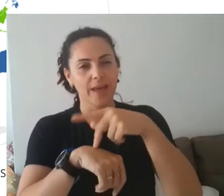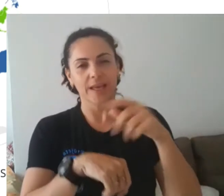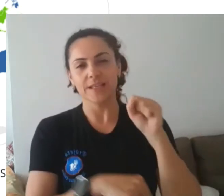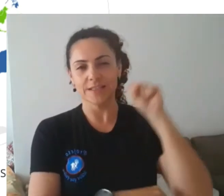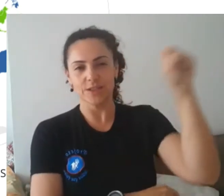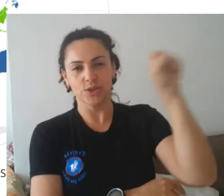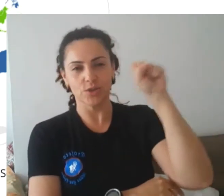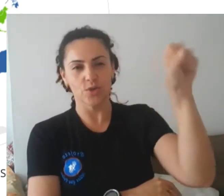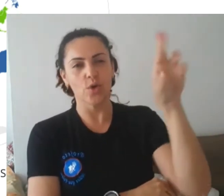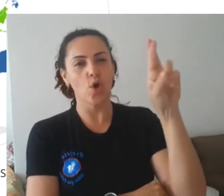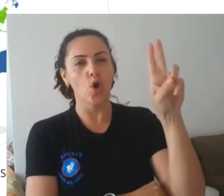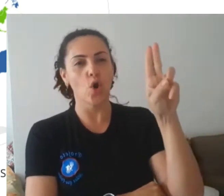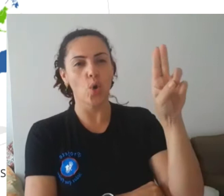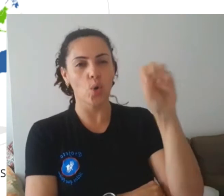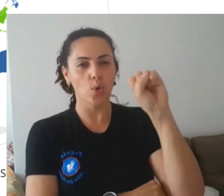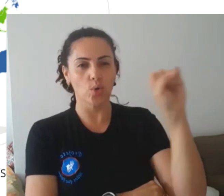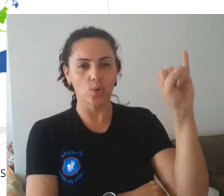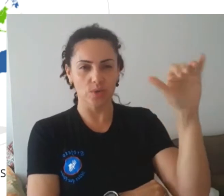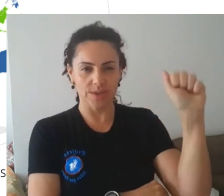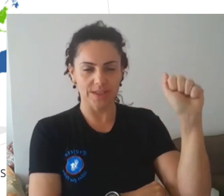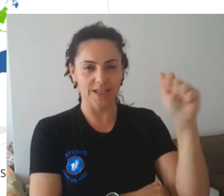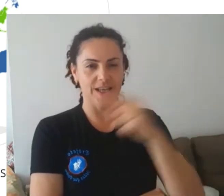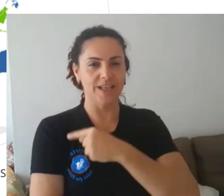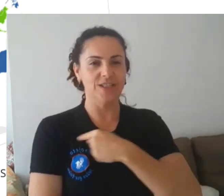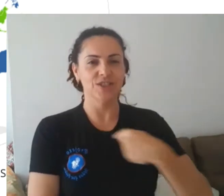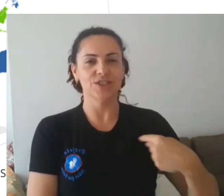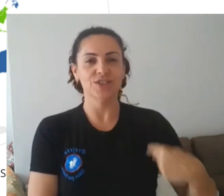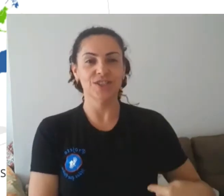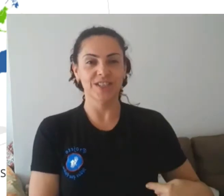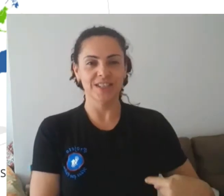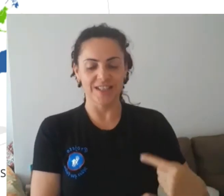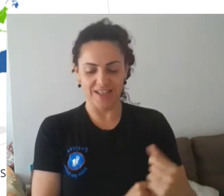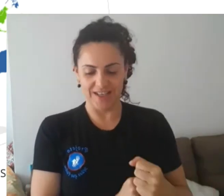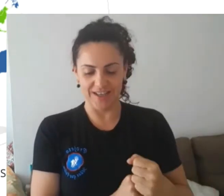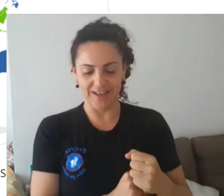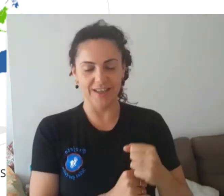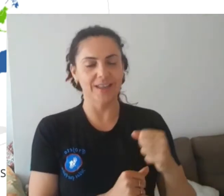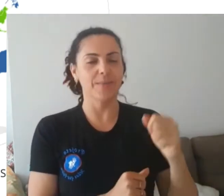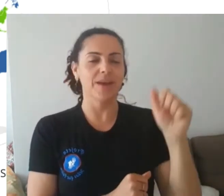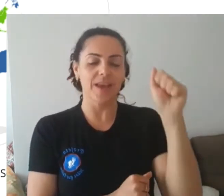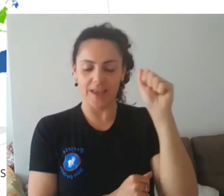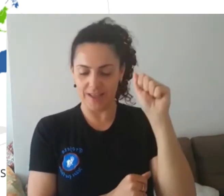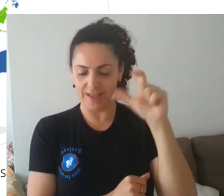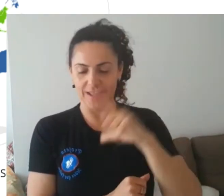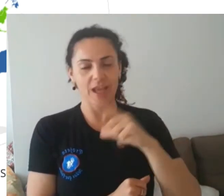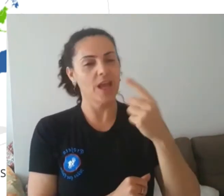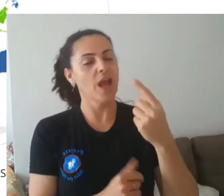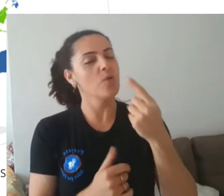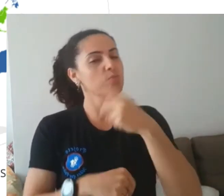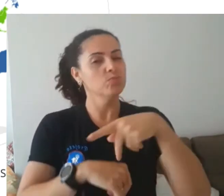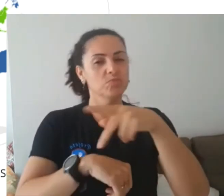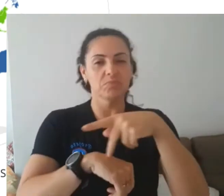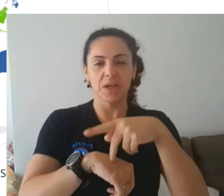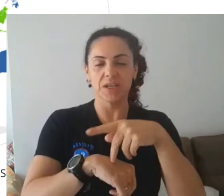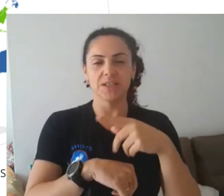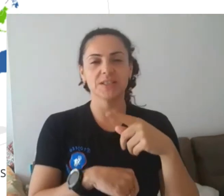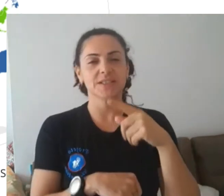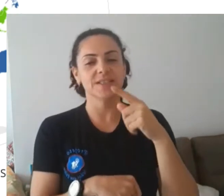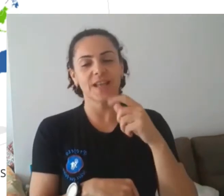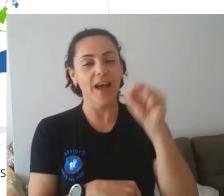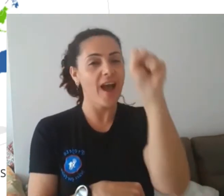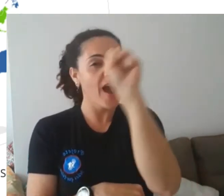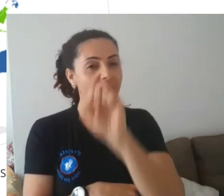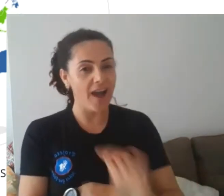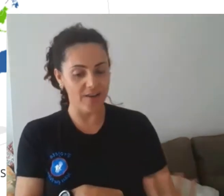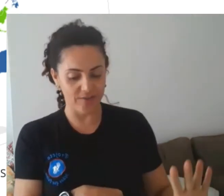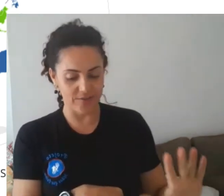tem a Mongólia, a China, a gente tem aqui também o continente africano, aqui a gente tem Cuba, na América Central, que era um local bem